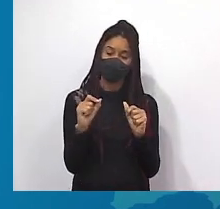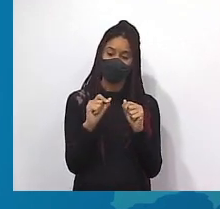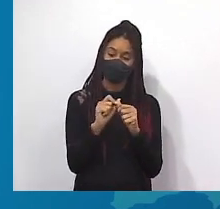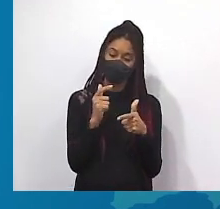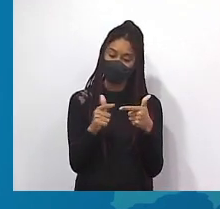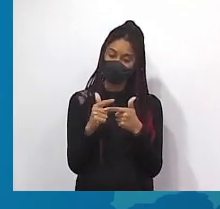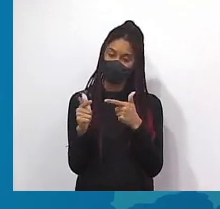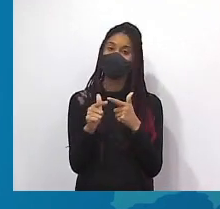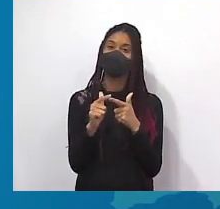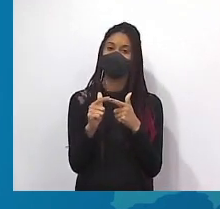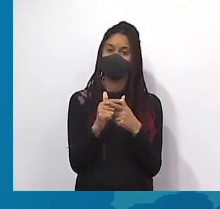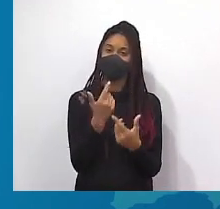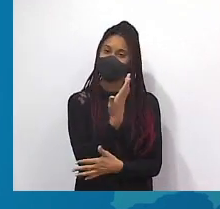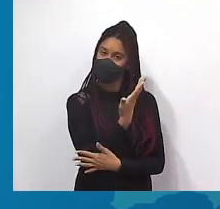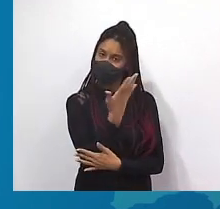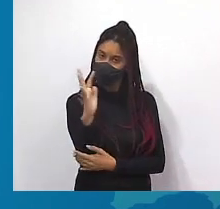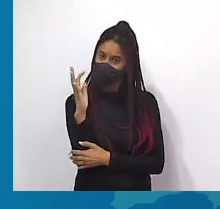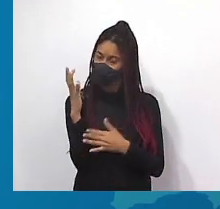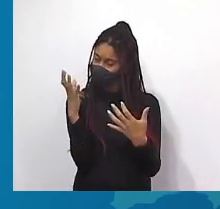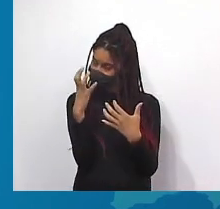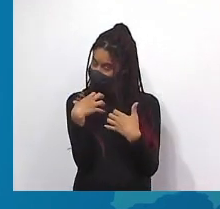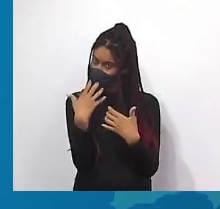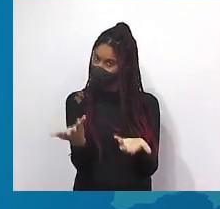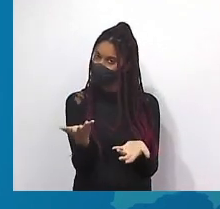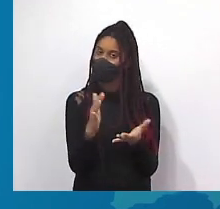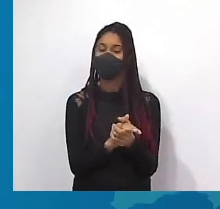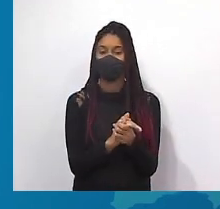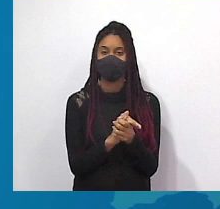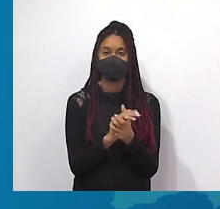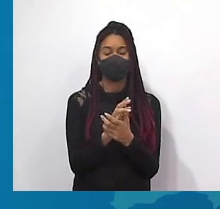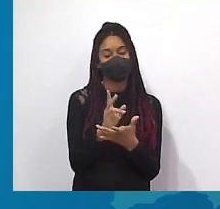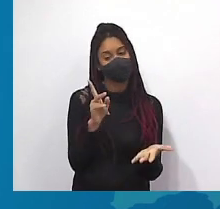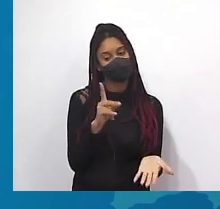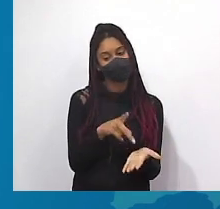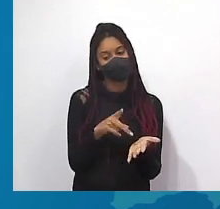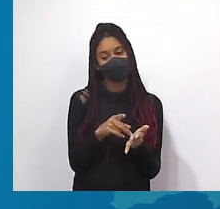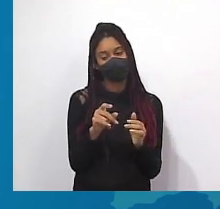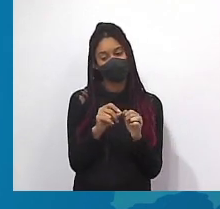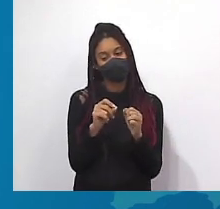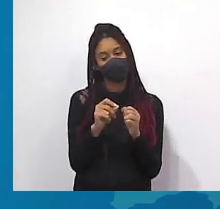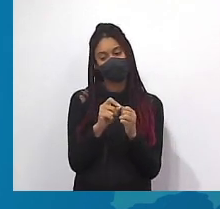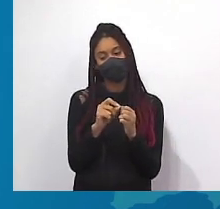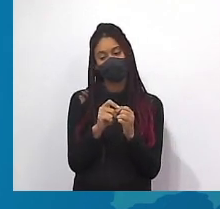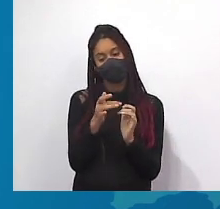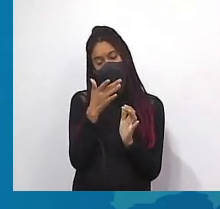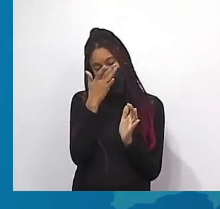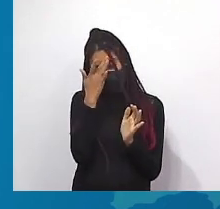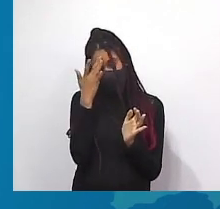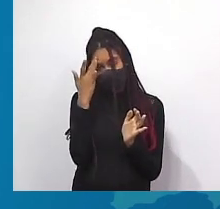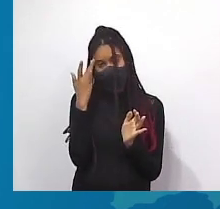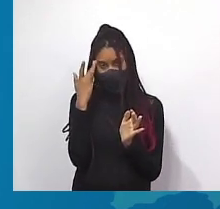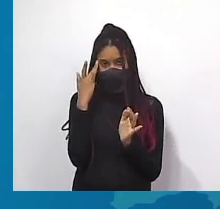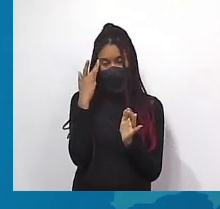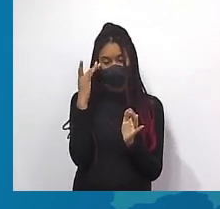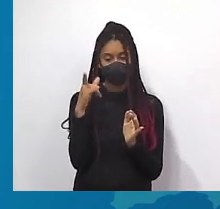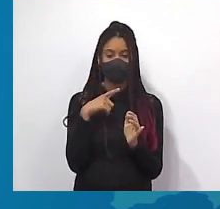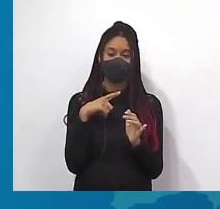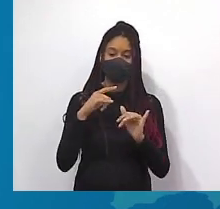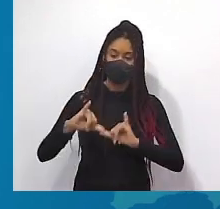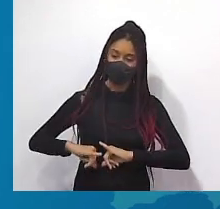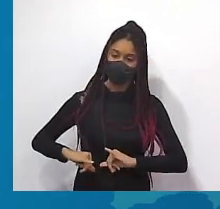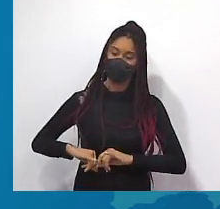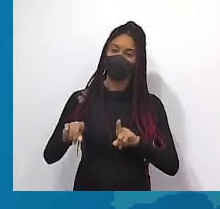problemas ambientais sérios, né? E, inclusive desgastam aí os produtos humanos também, tá? Como